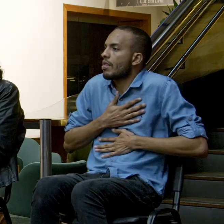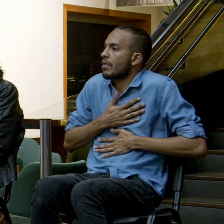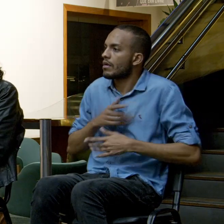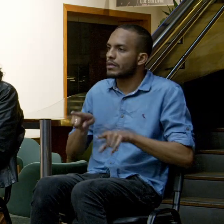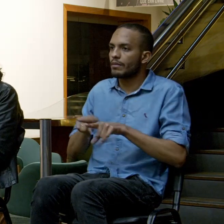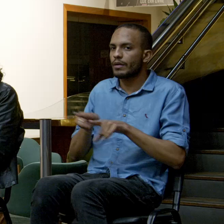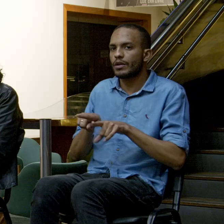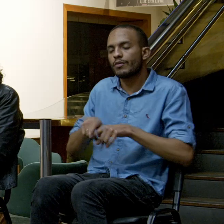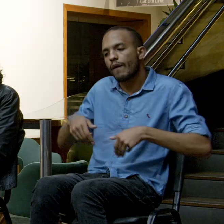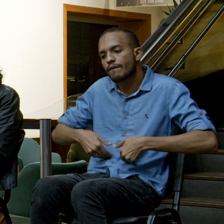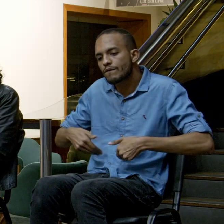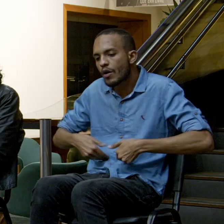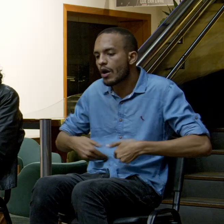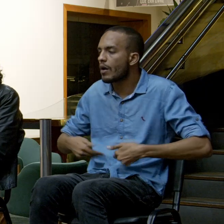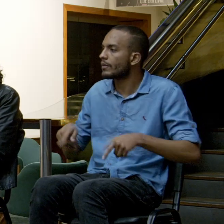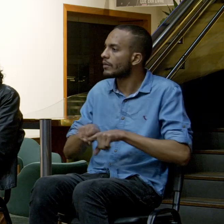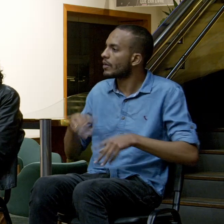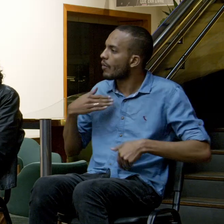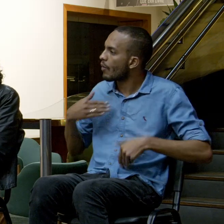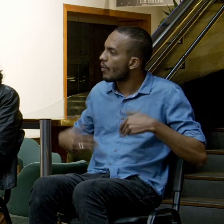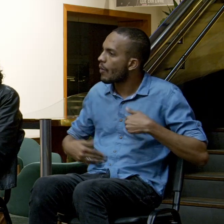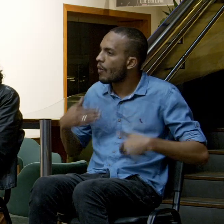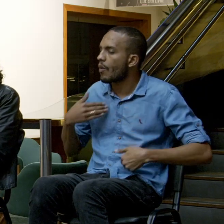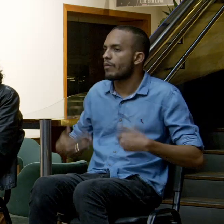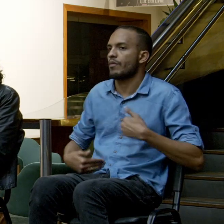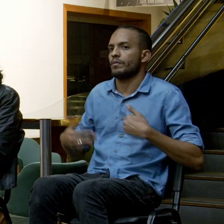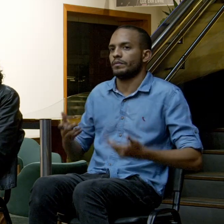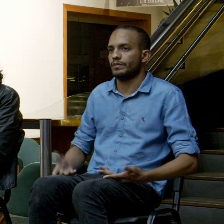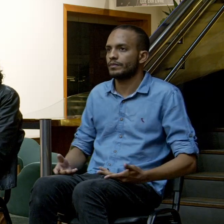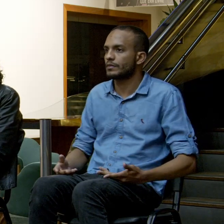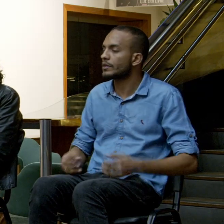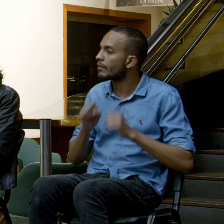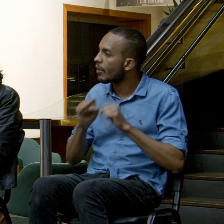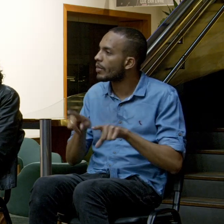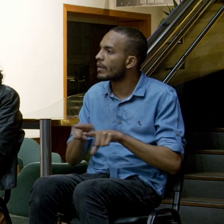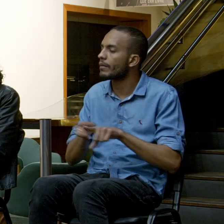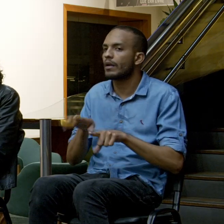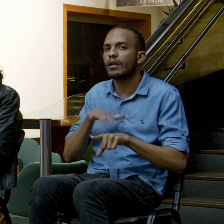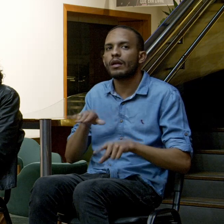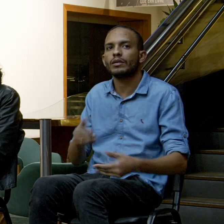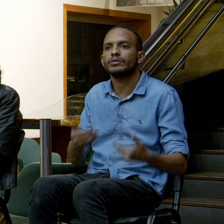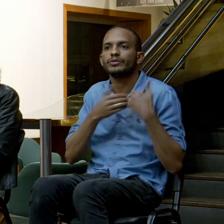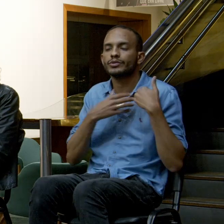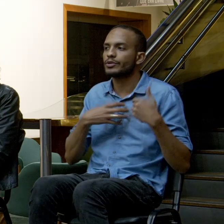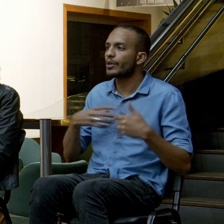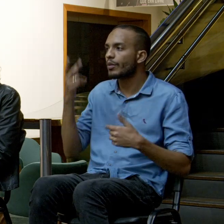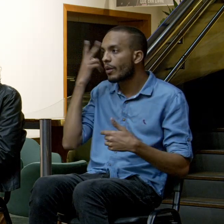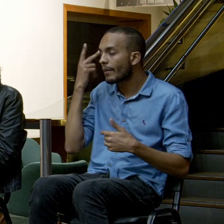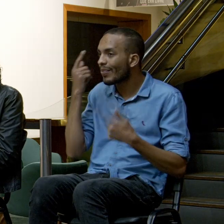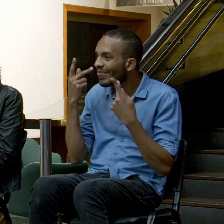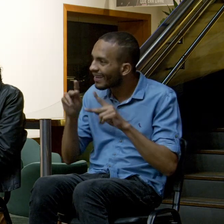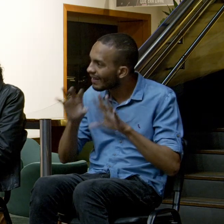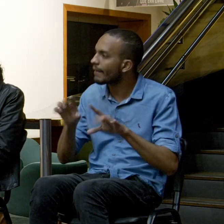uma fome e de um corpo que pode estar na função normal dele, mas